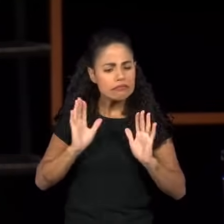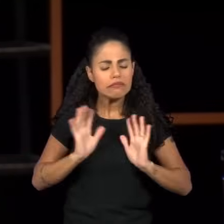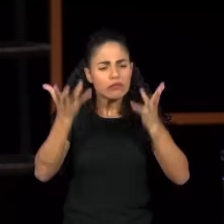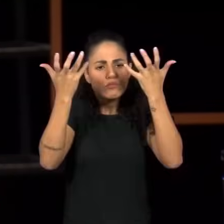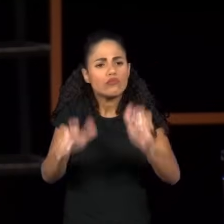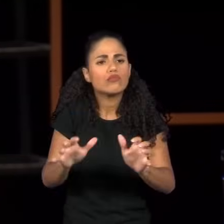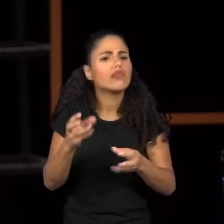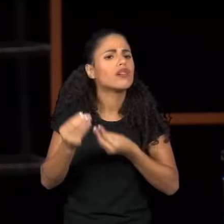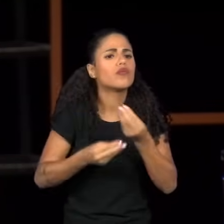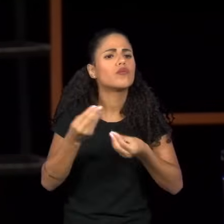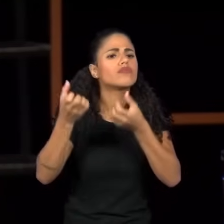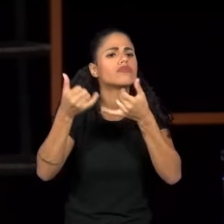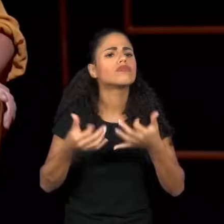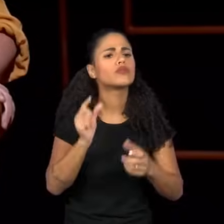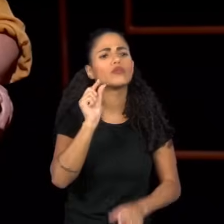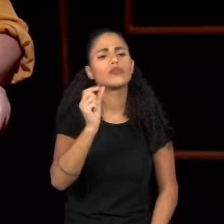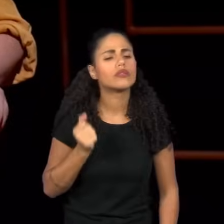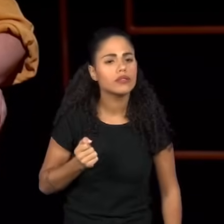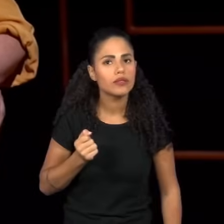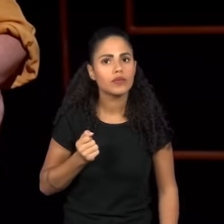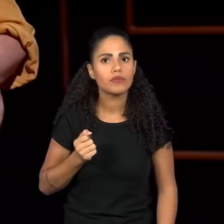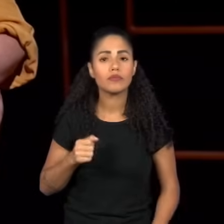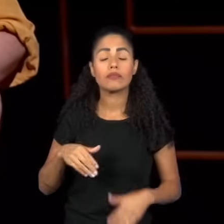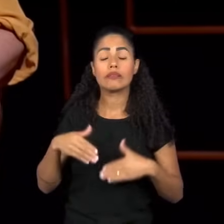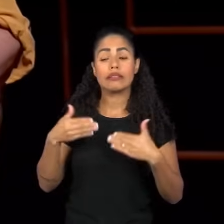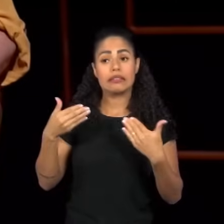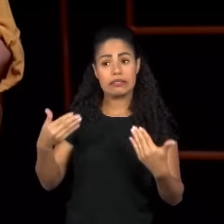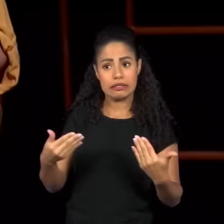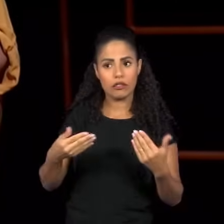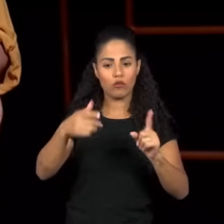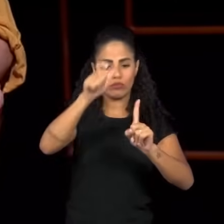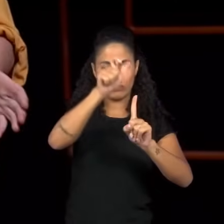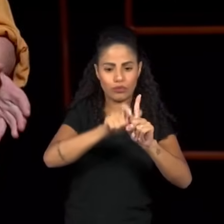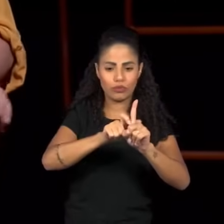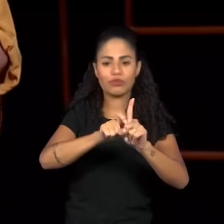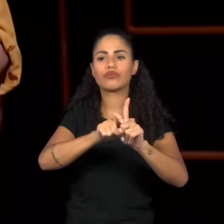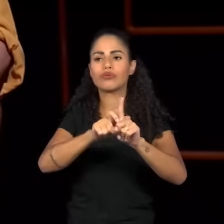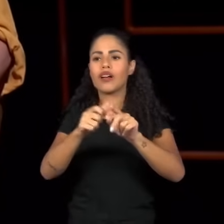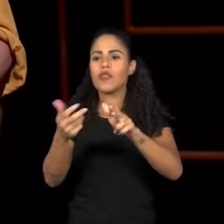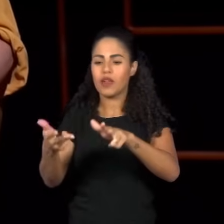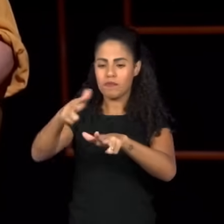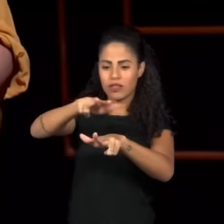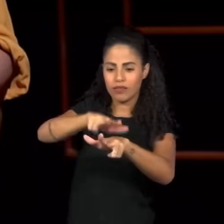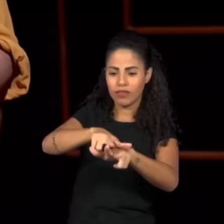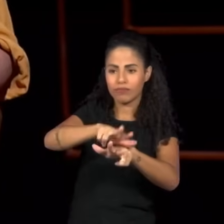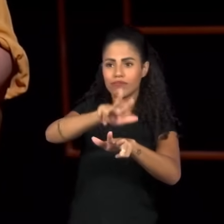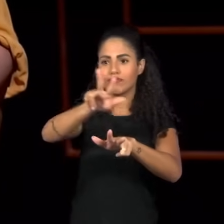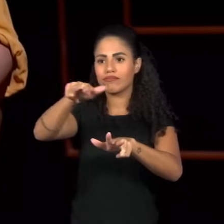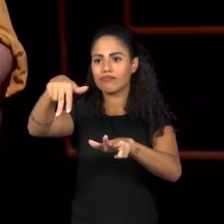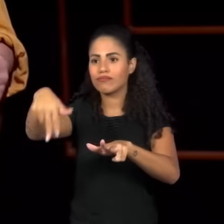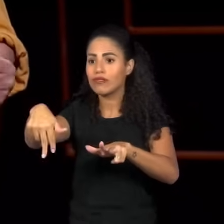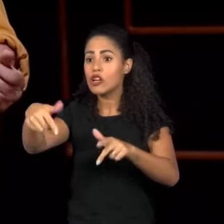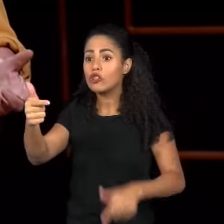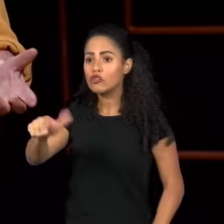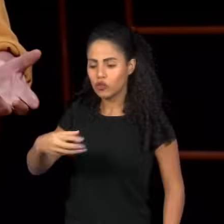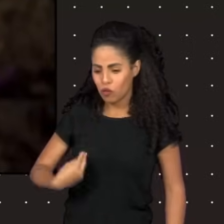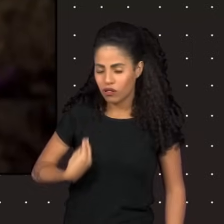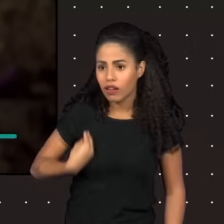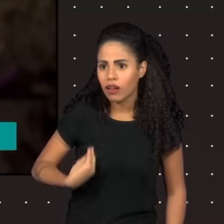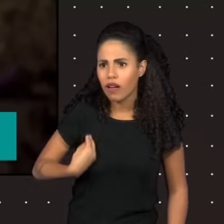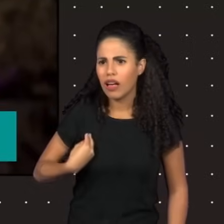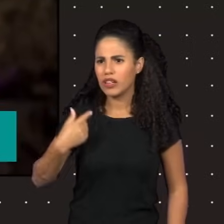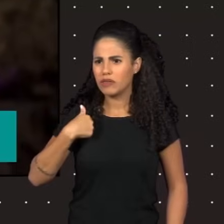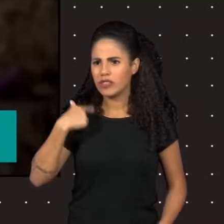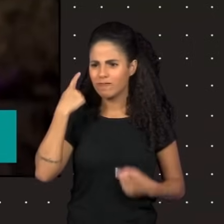um pouco isso para a gente. Encarnação era uma figura muito amarga, muito cheia de